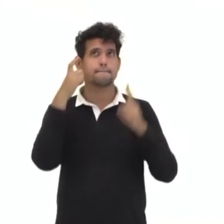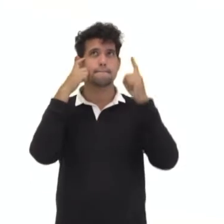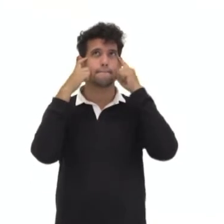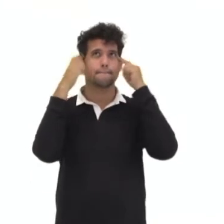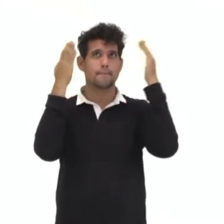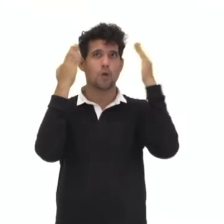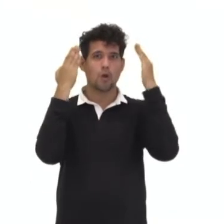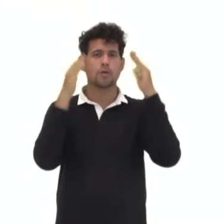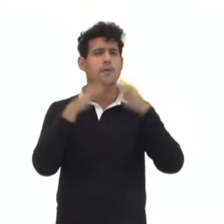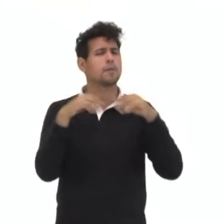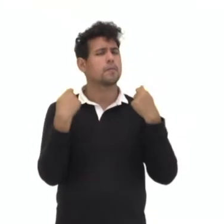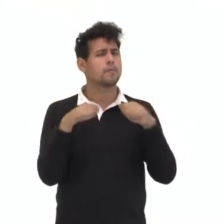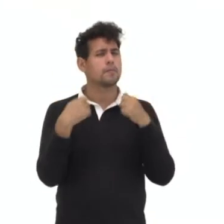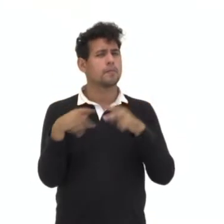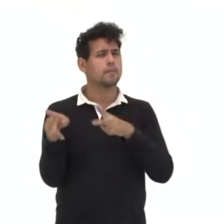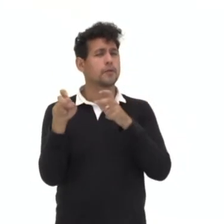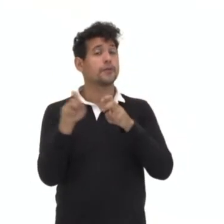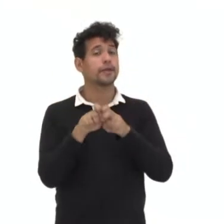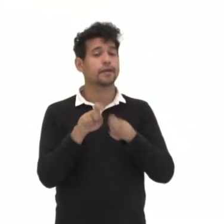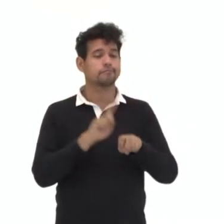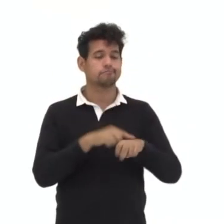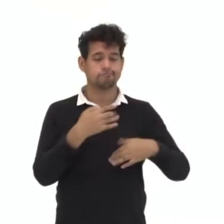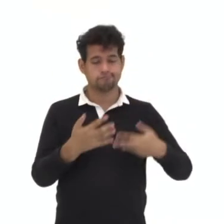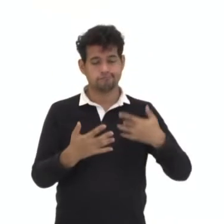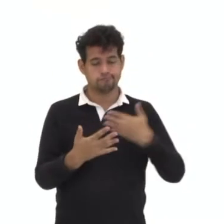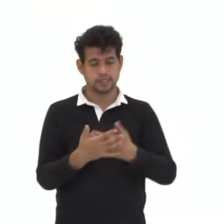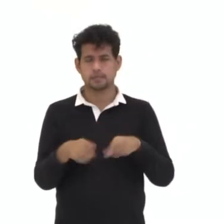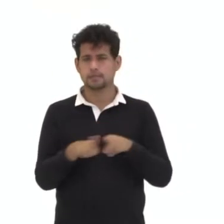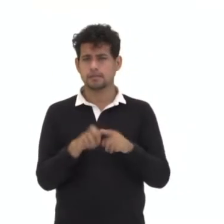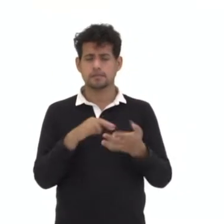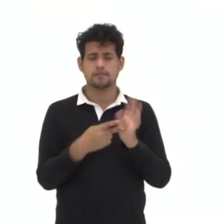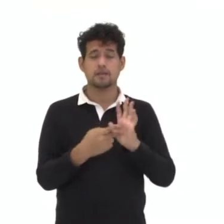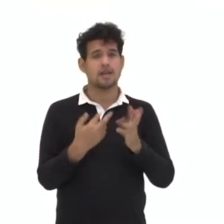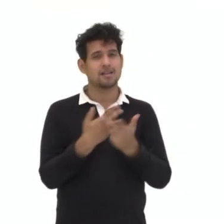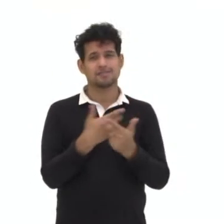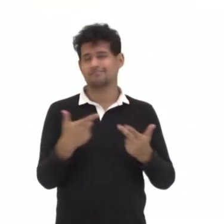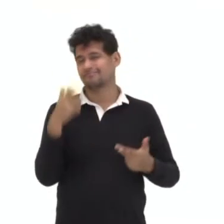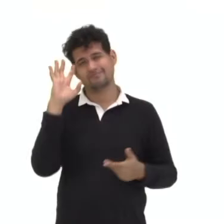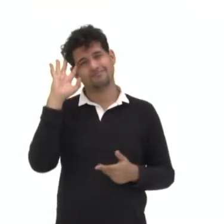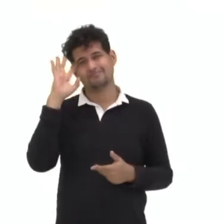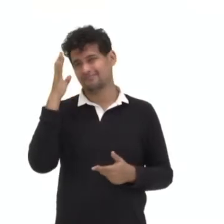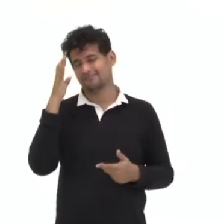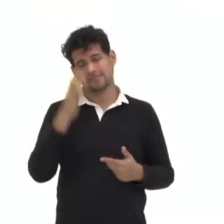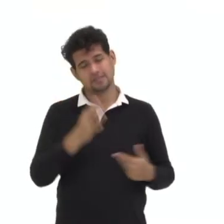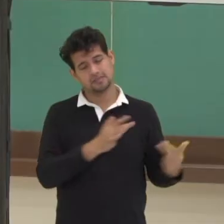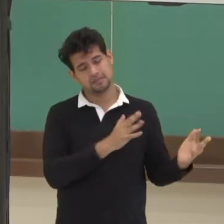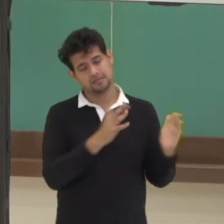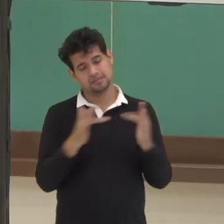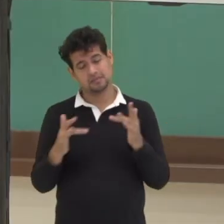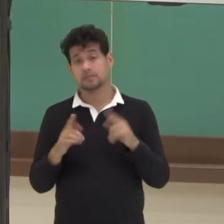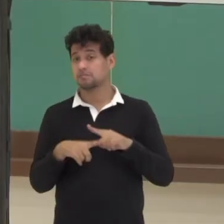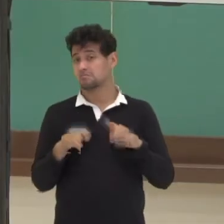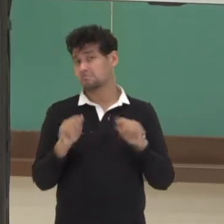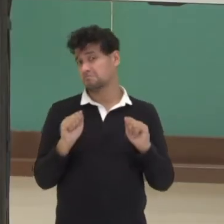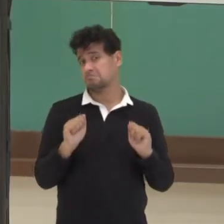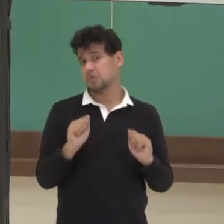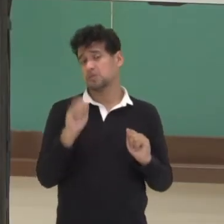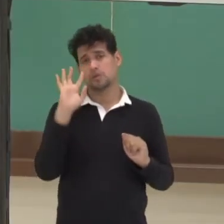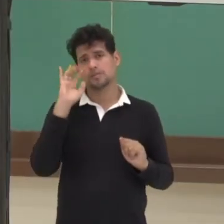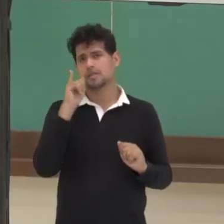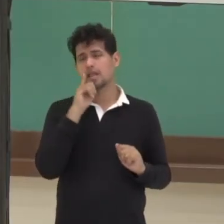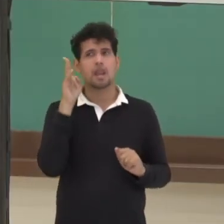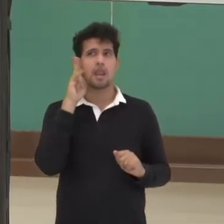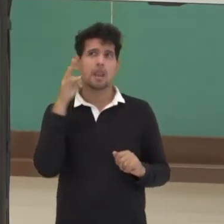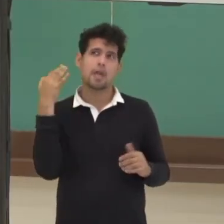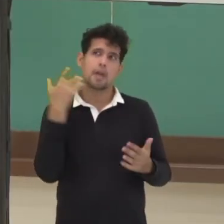eu preciso perceber que esse tempo psicológico, as coisas não acontecem sequencialmente. Então pode ser